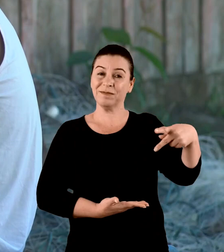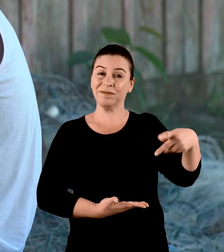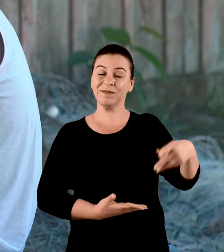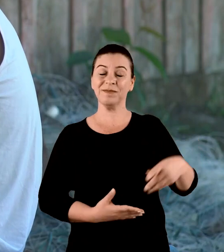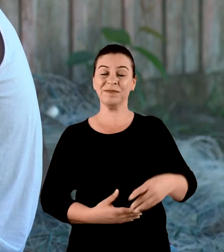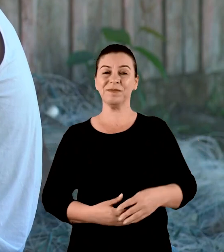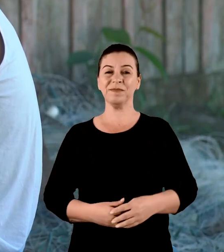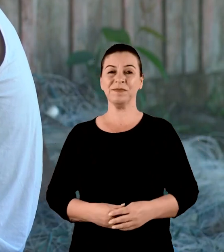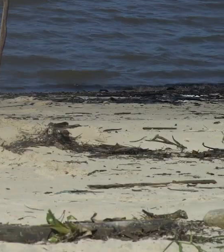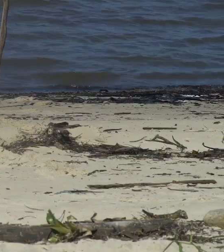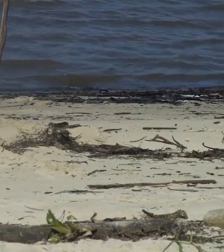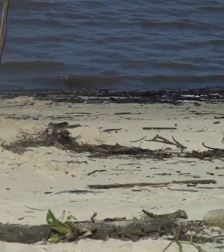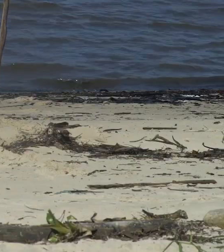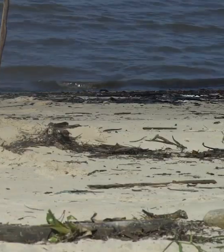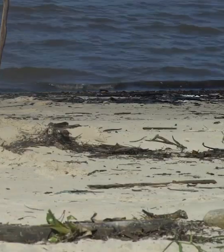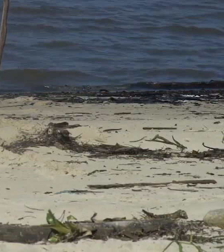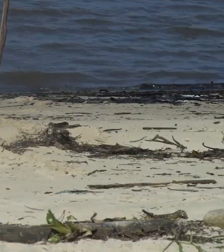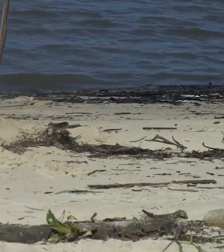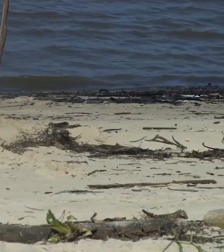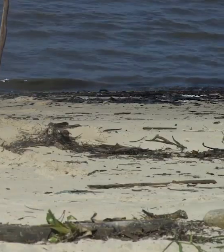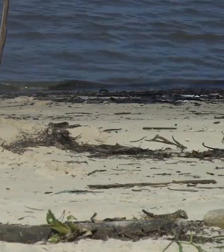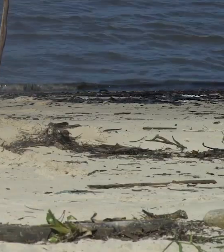deles.